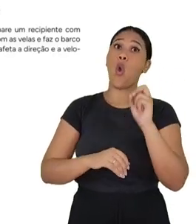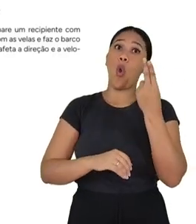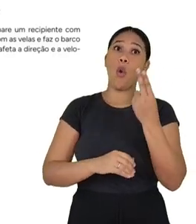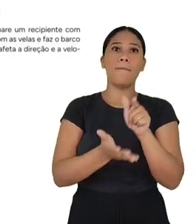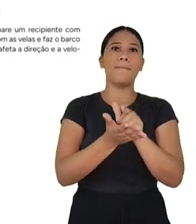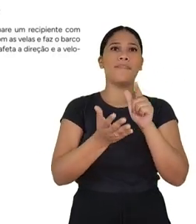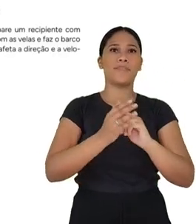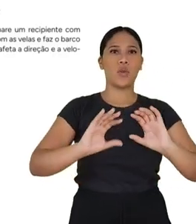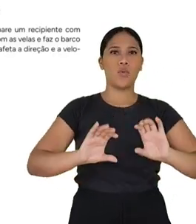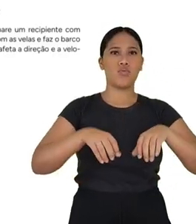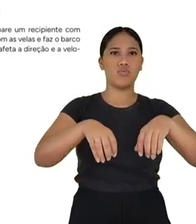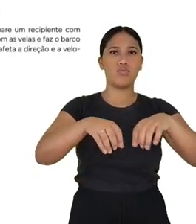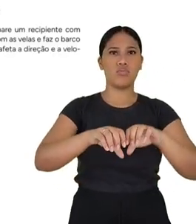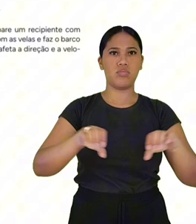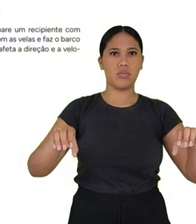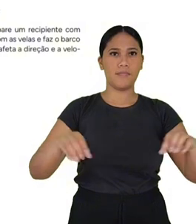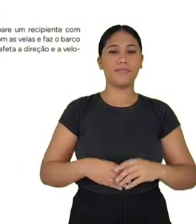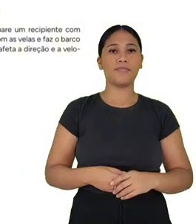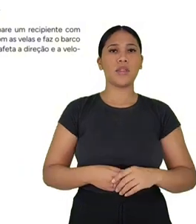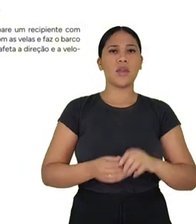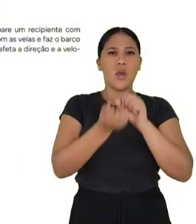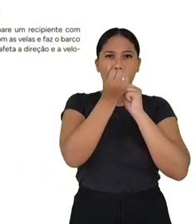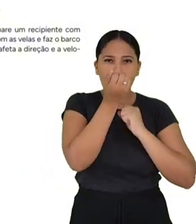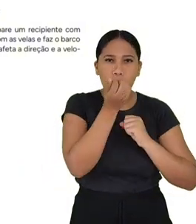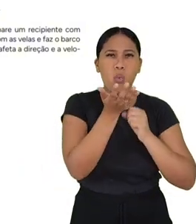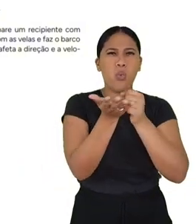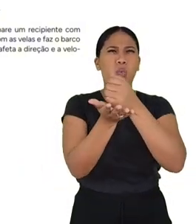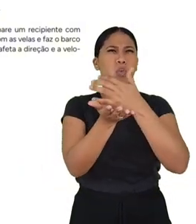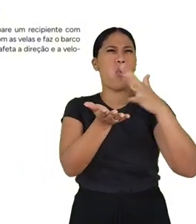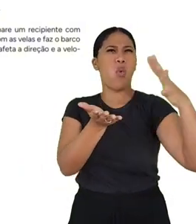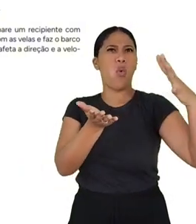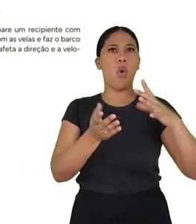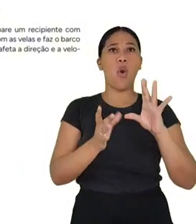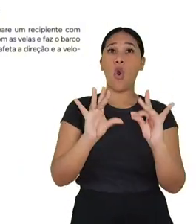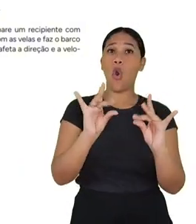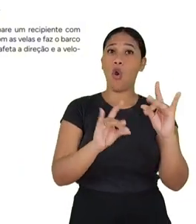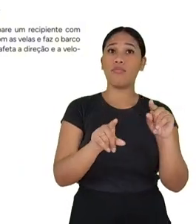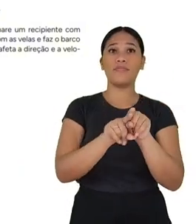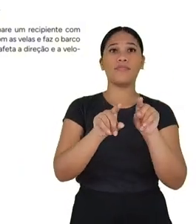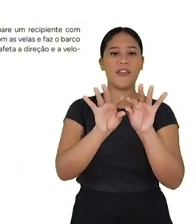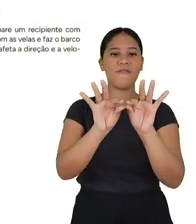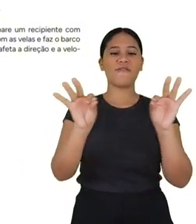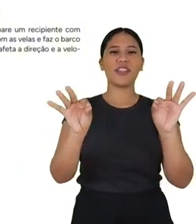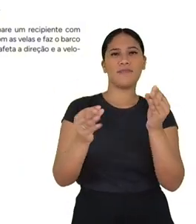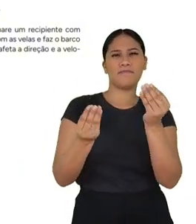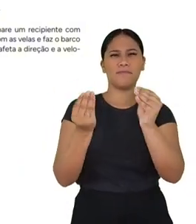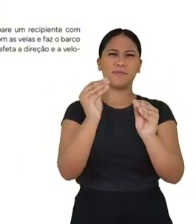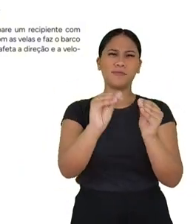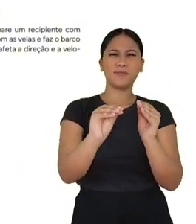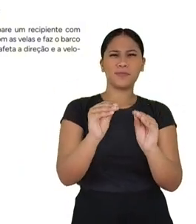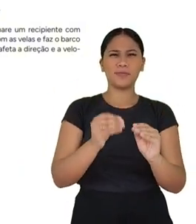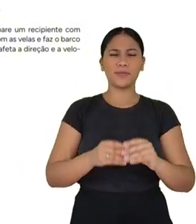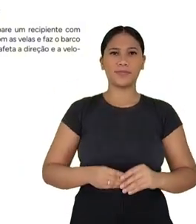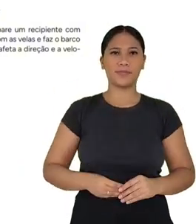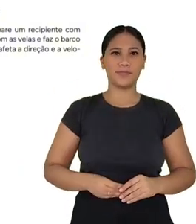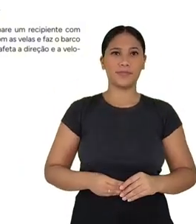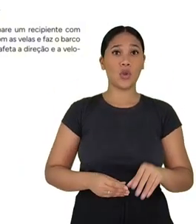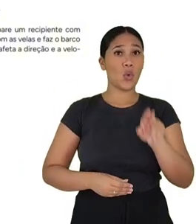papel colorido ou cartolina, purpurina e cola, fitas decorativas.